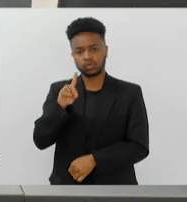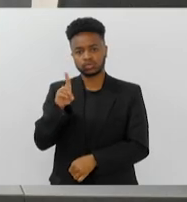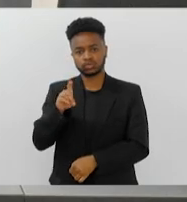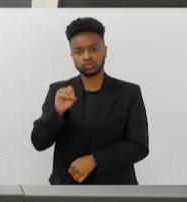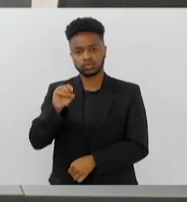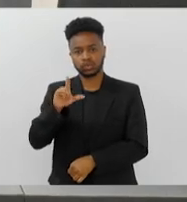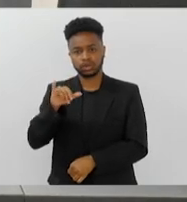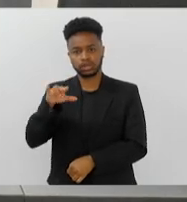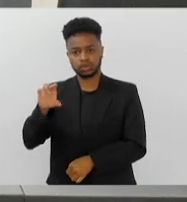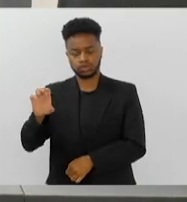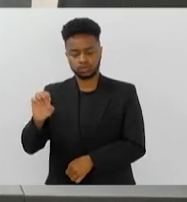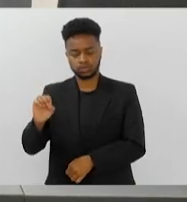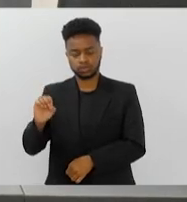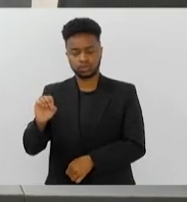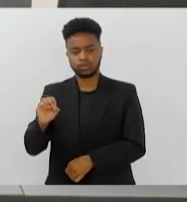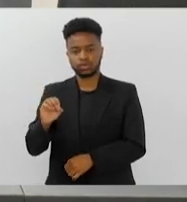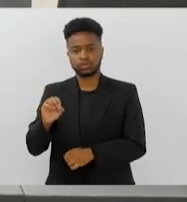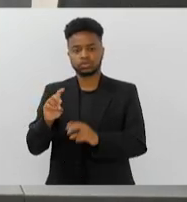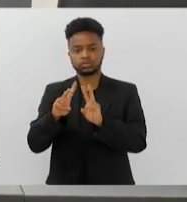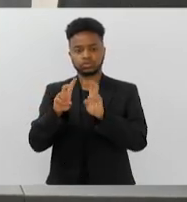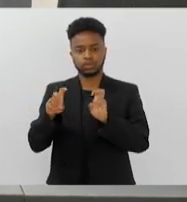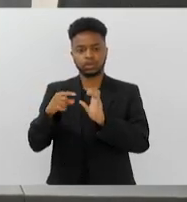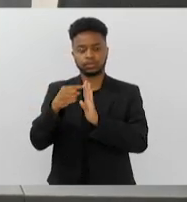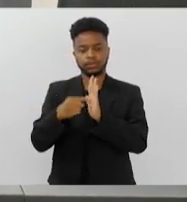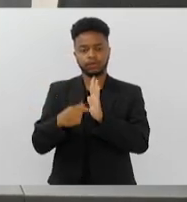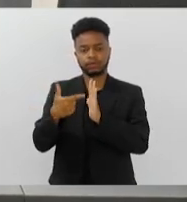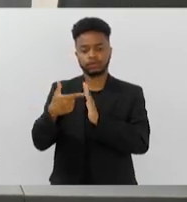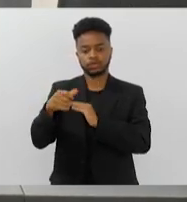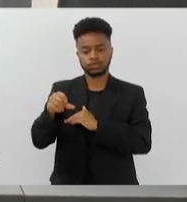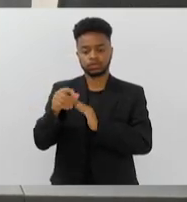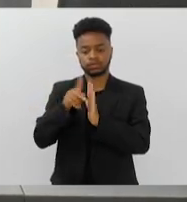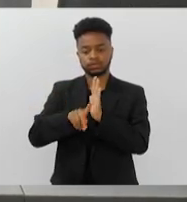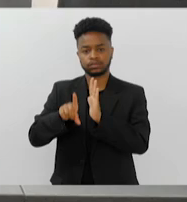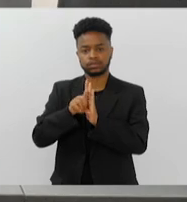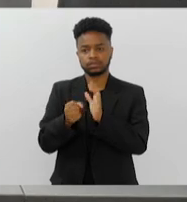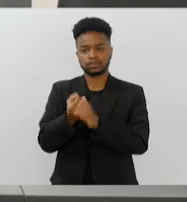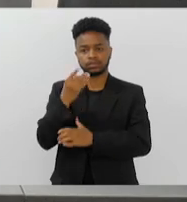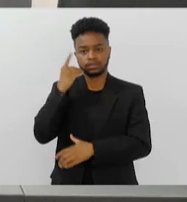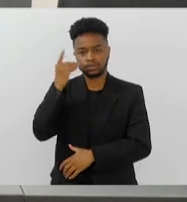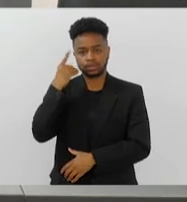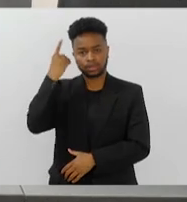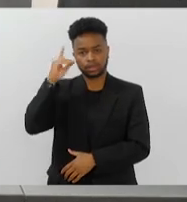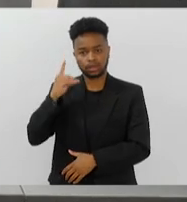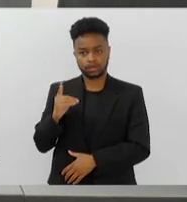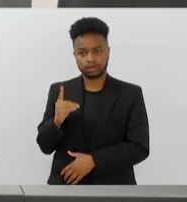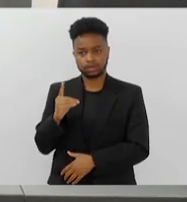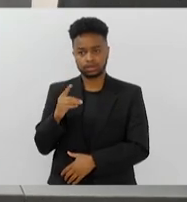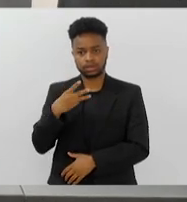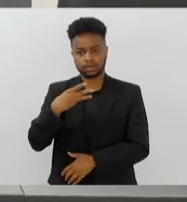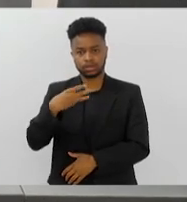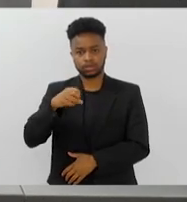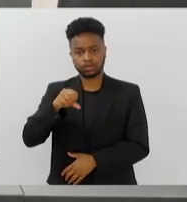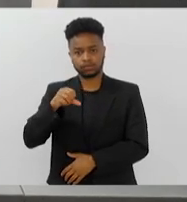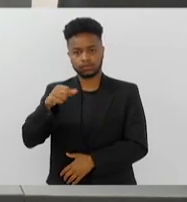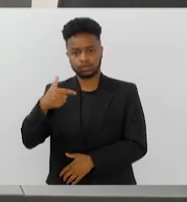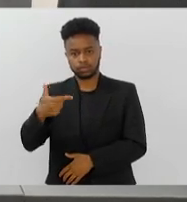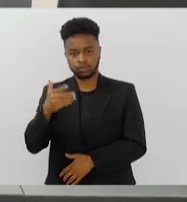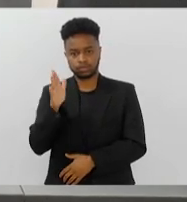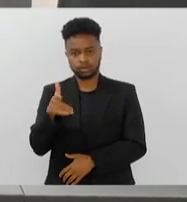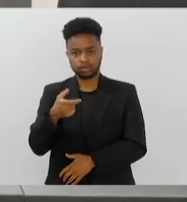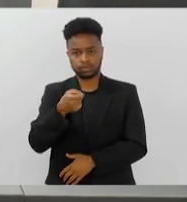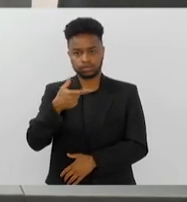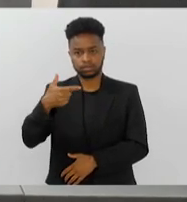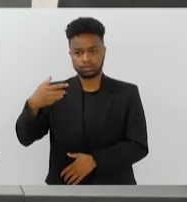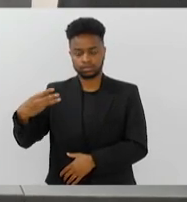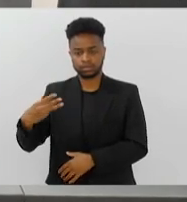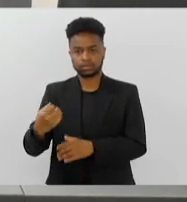do deputado do 29 da pauta, o projeto de lei de autoria da deputada Dani Balbi, 392 de 23,